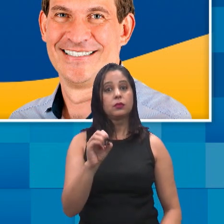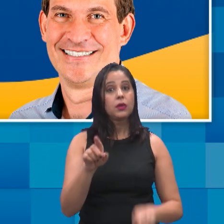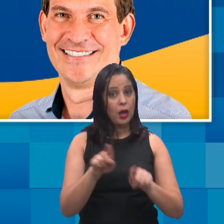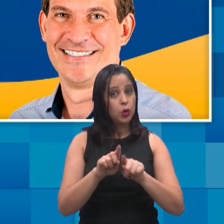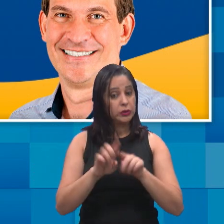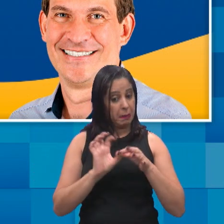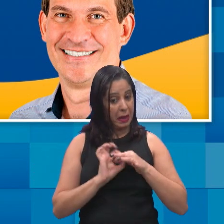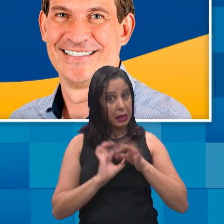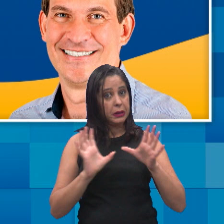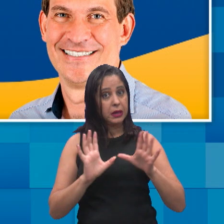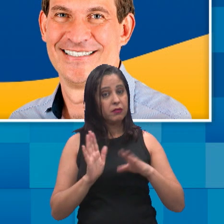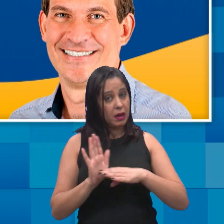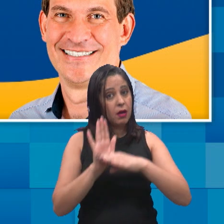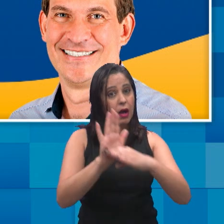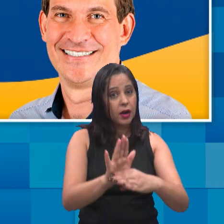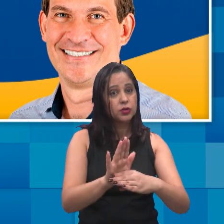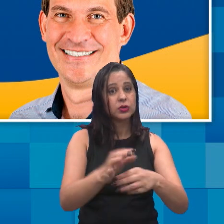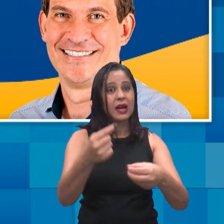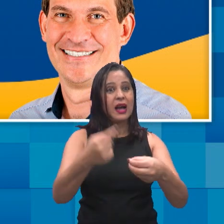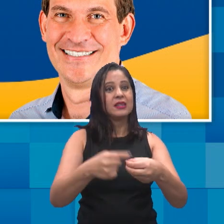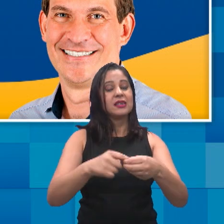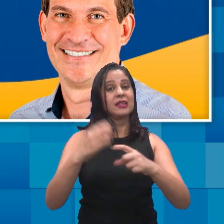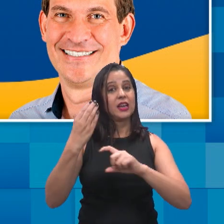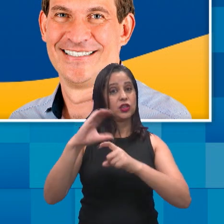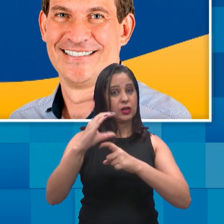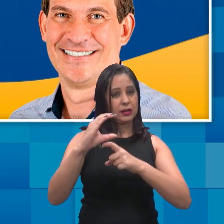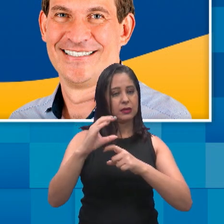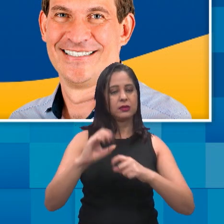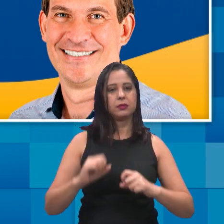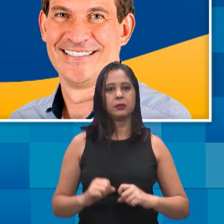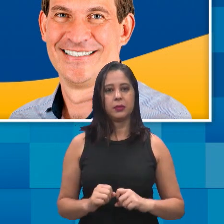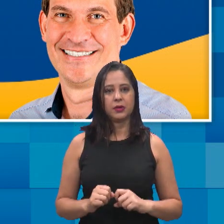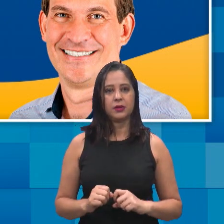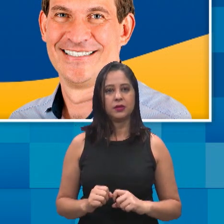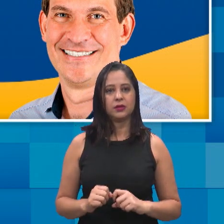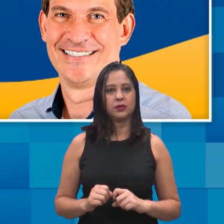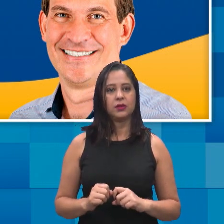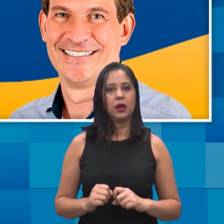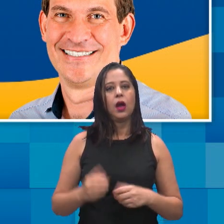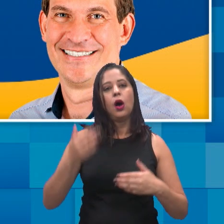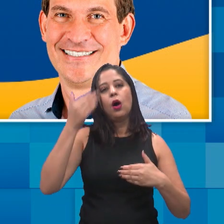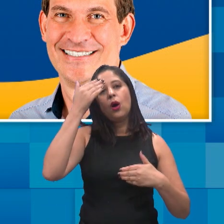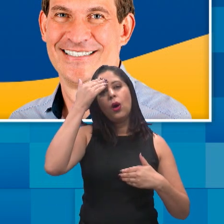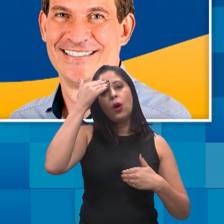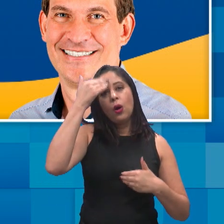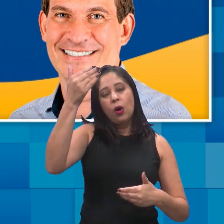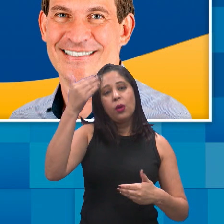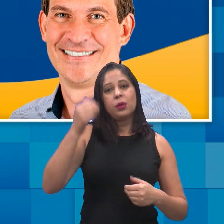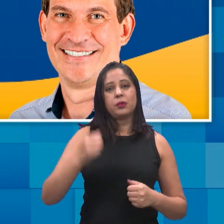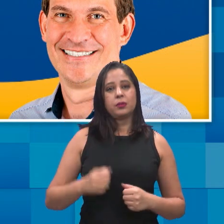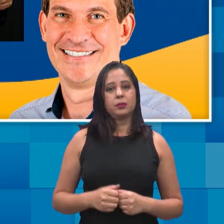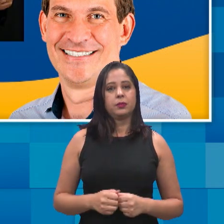ajudar o município de Caçapava, a quem também agradeço